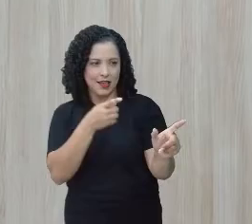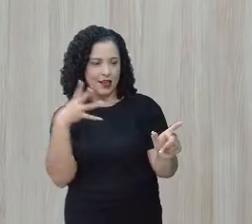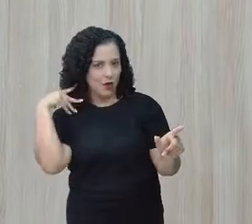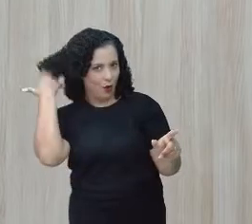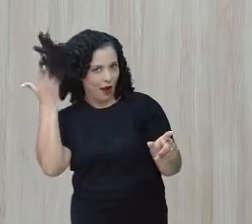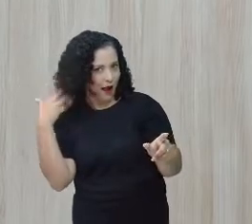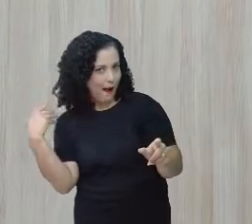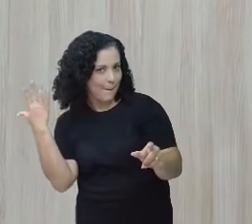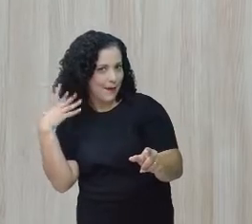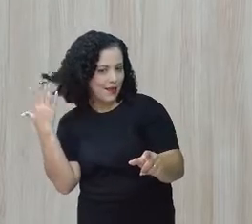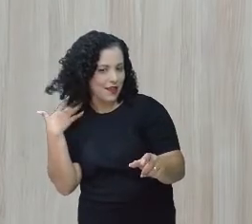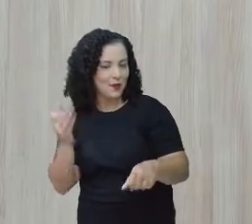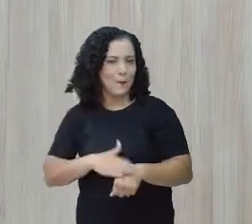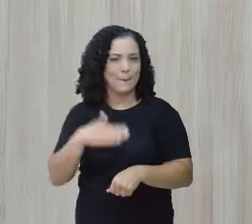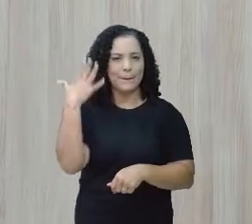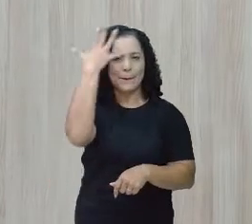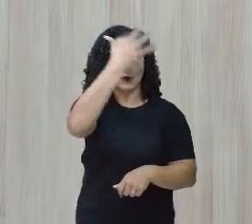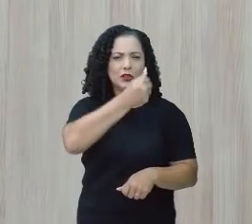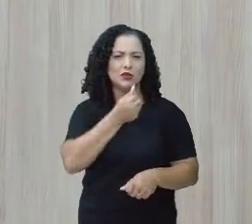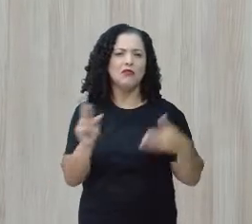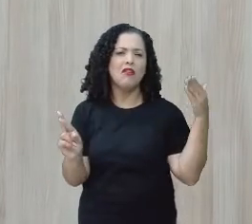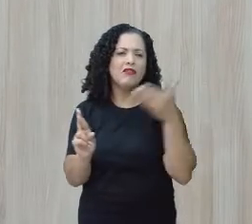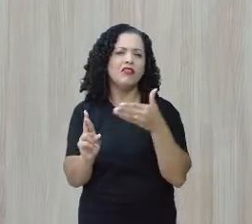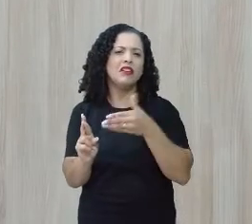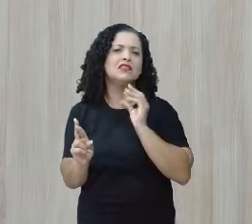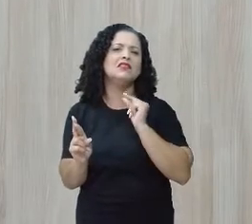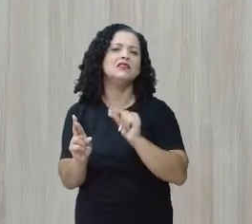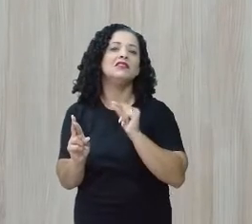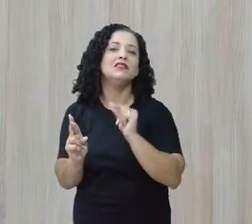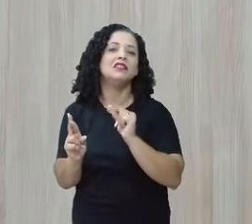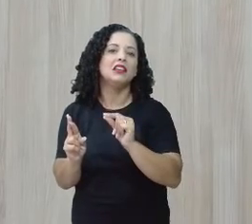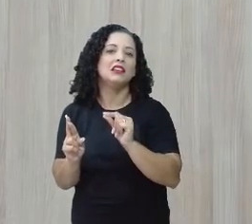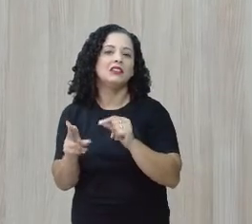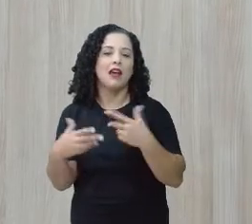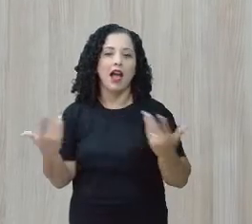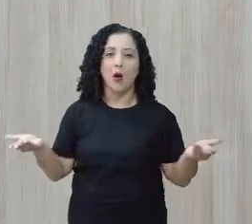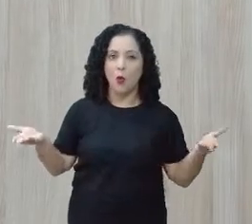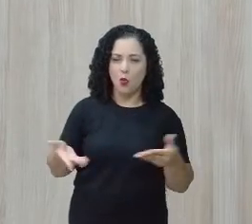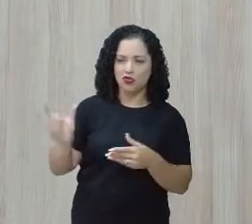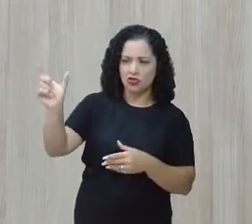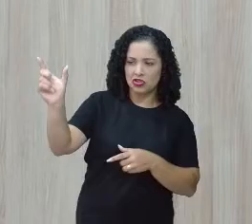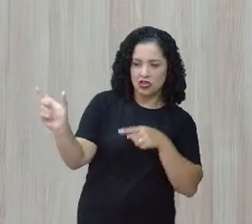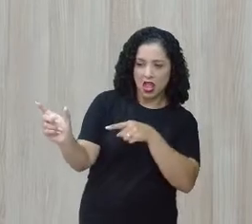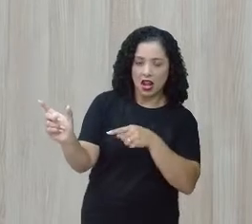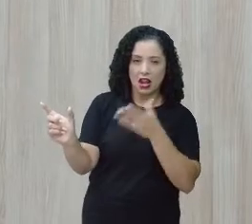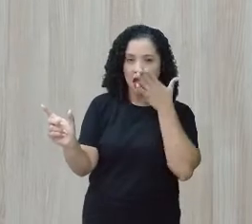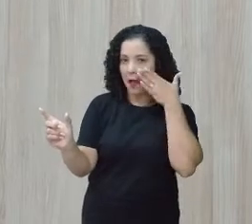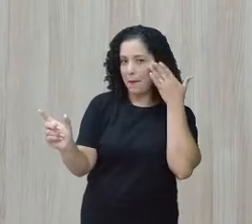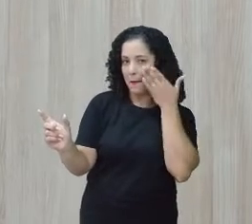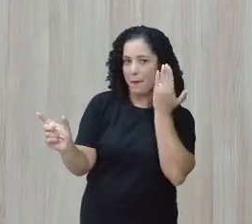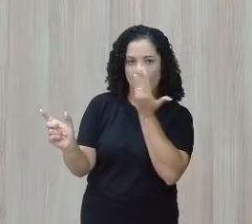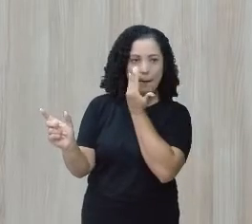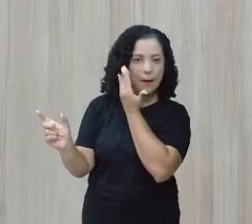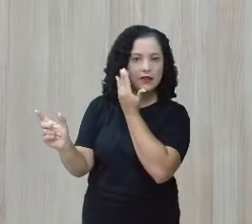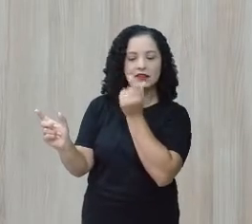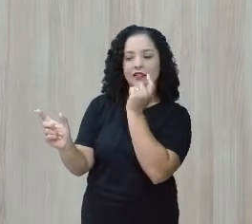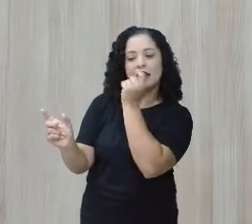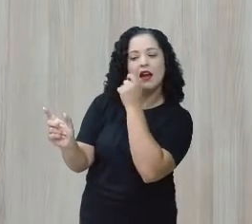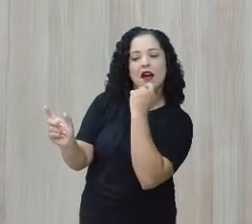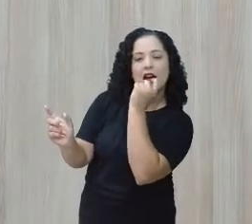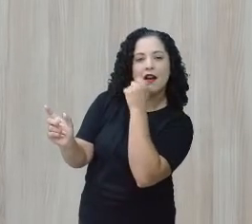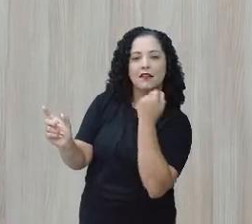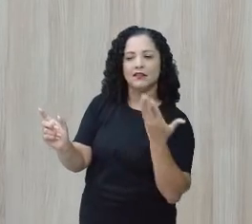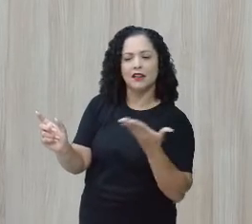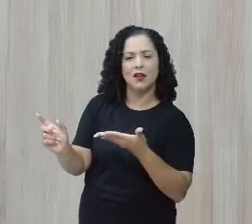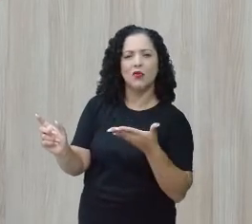mais bonito. Mais bonito em relação a quê? Né? Fulana hoje está muito bem maquiada. Por quê? Então, a gente tem